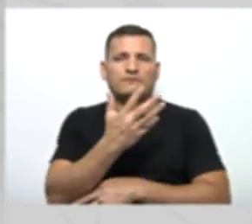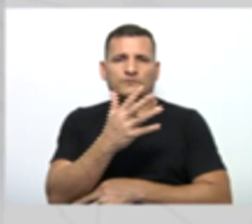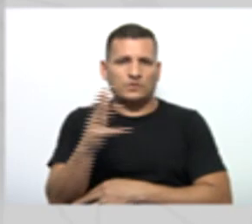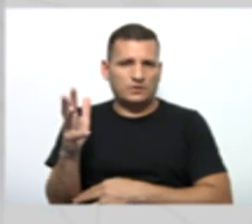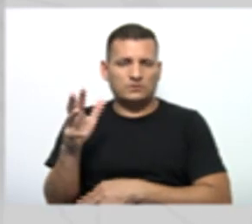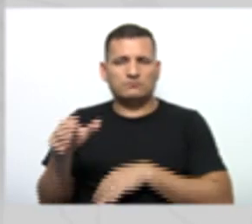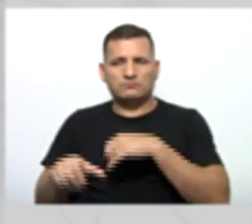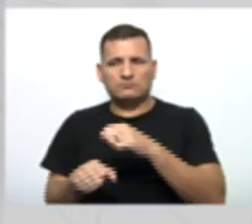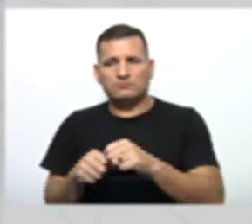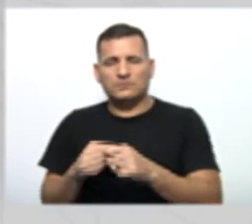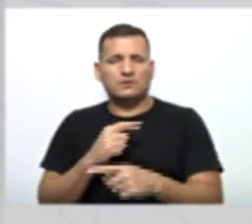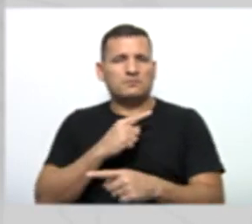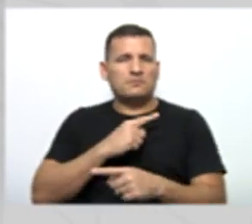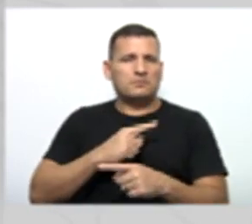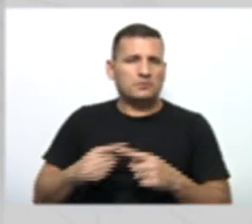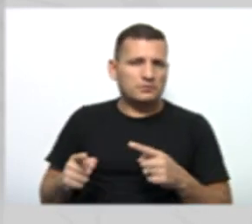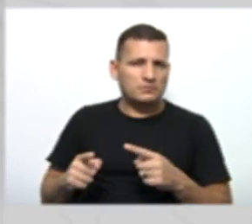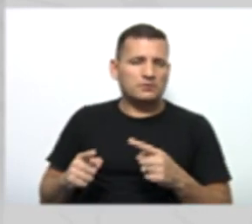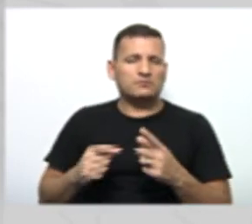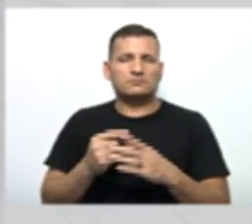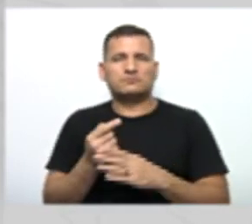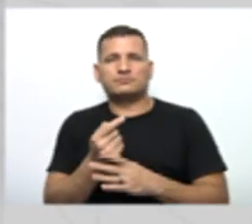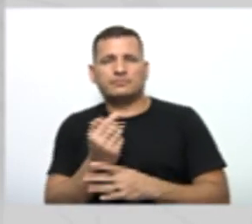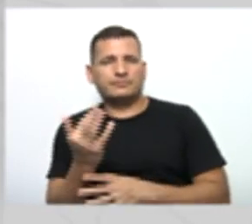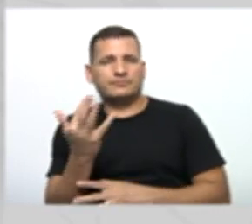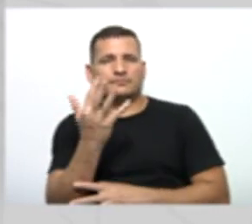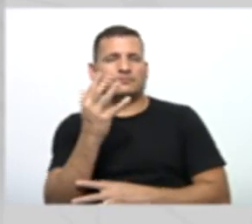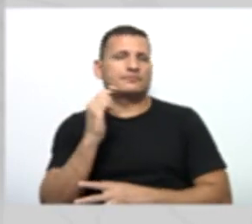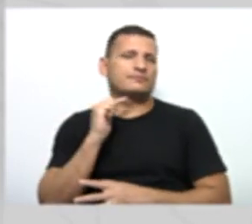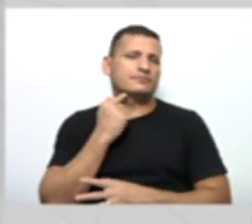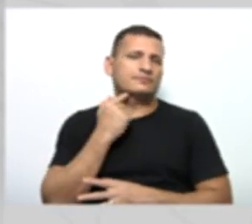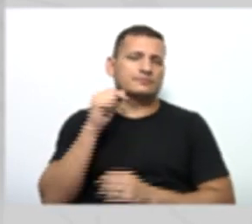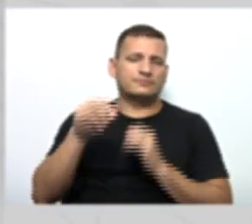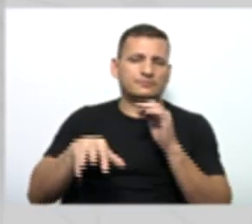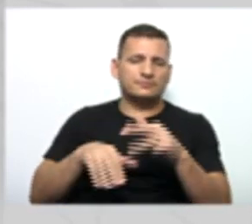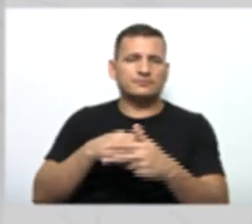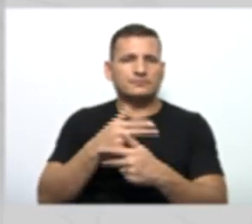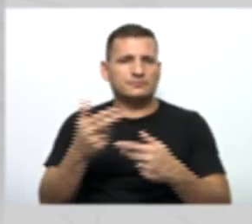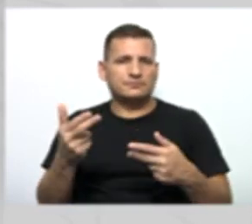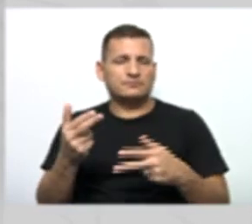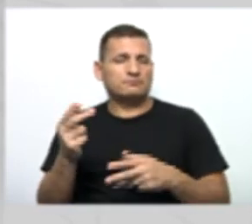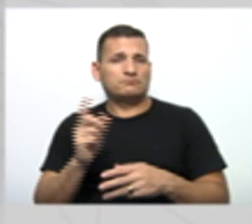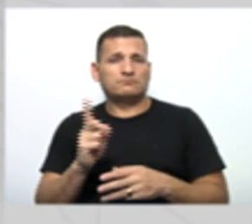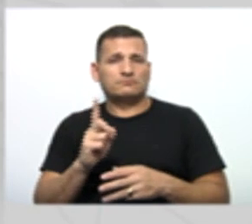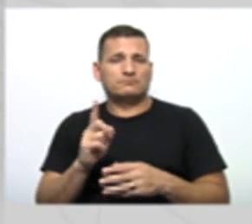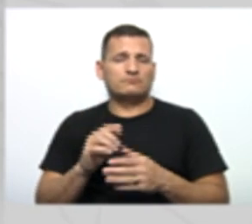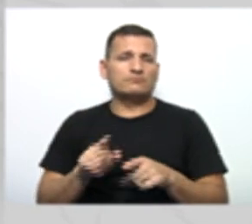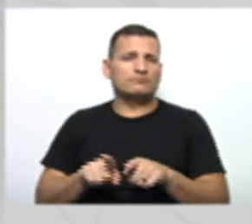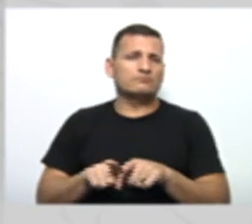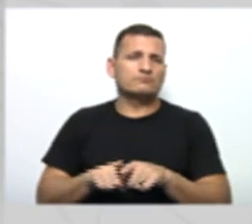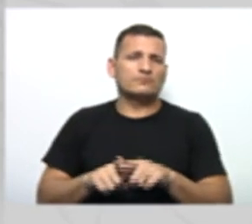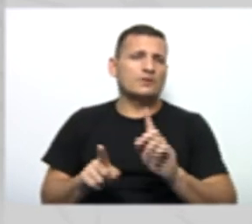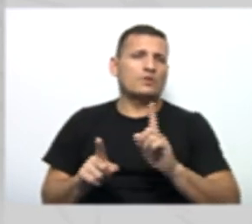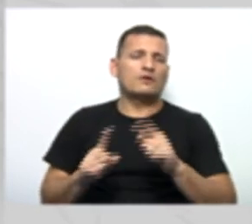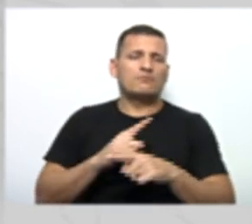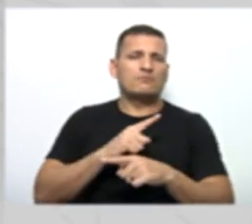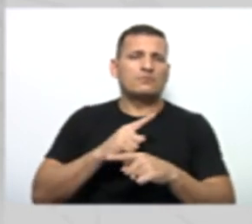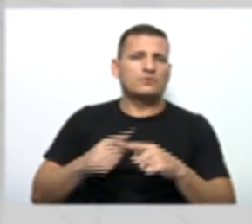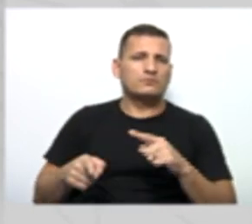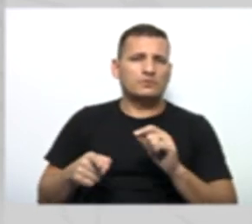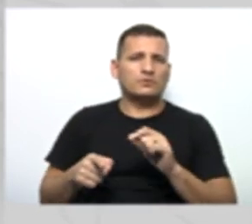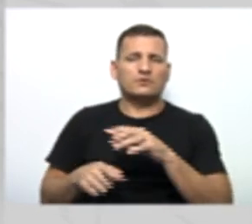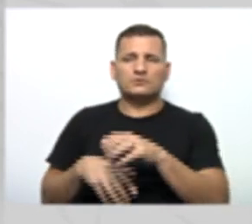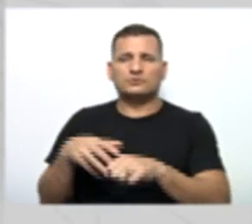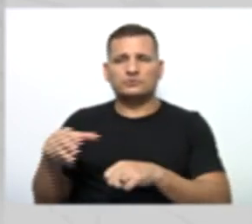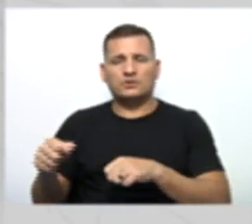de poluição que o homem possa lançar sobre a natureza. Nem todas, eliminar todas as possibilidades de retirada